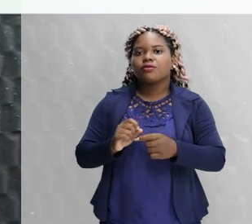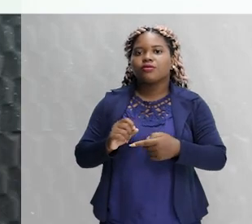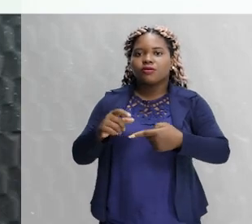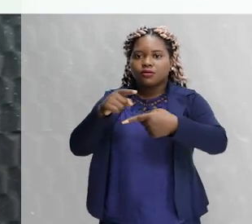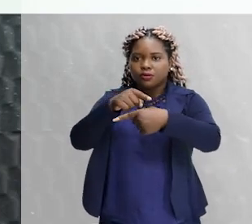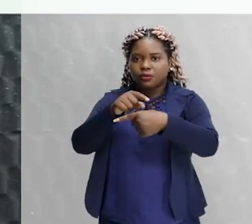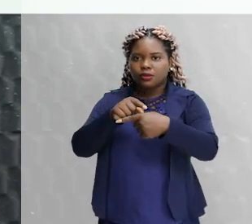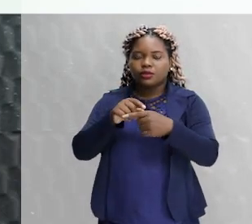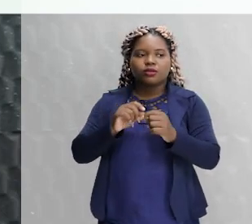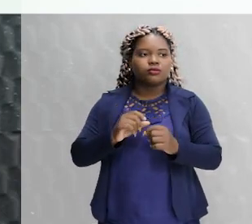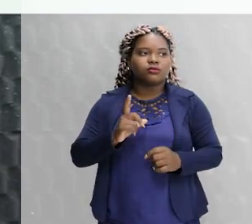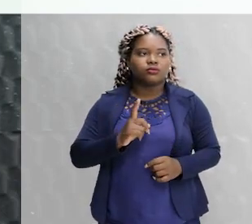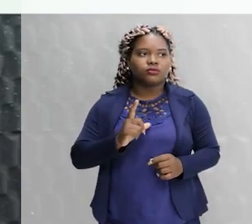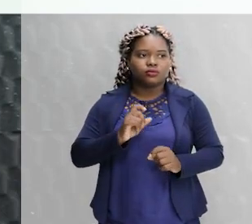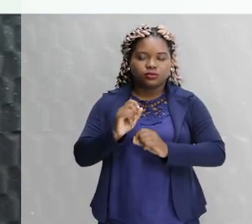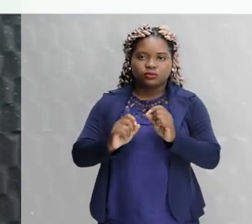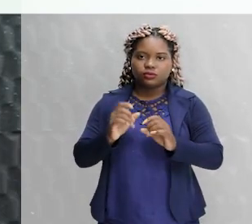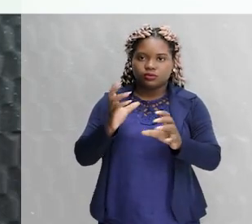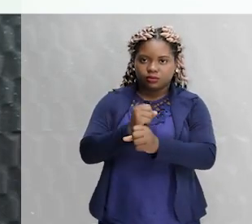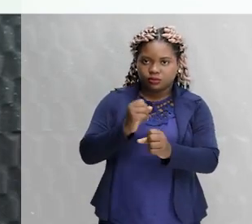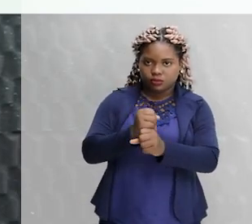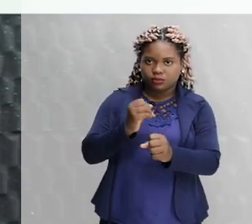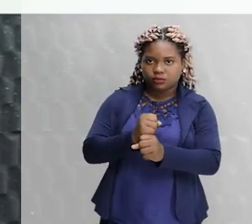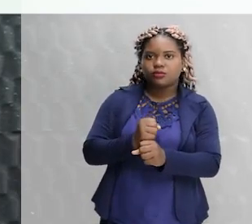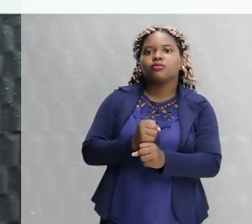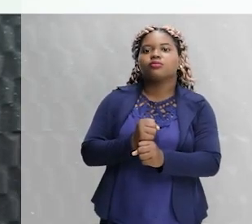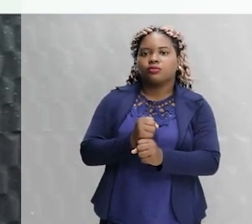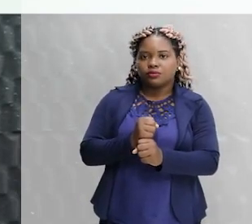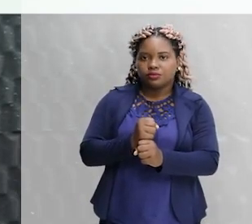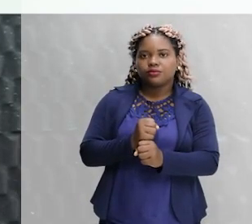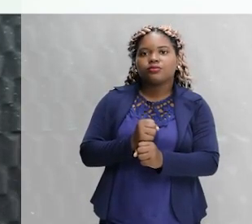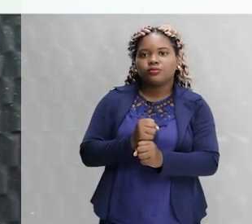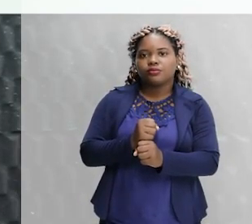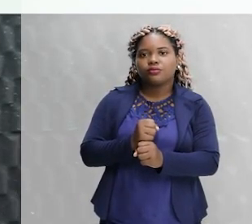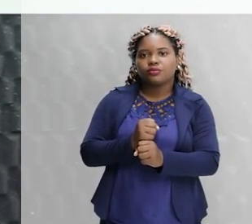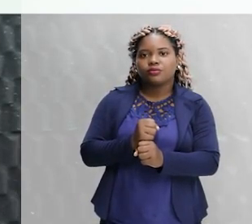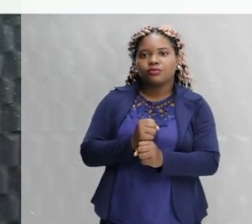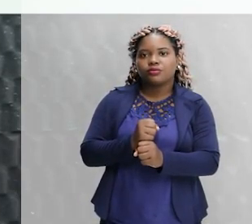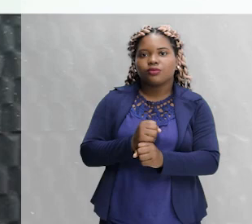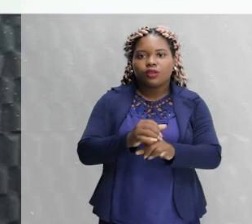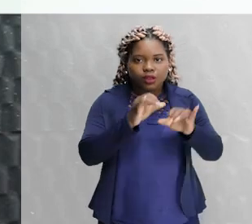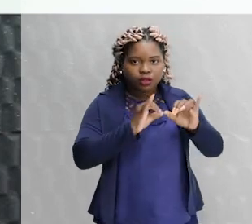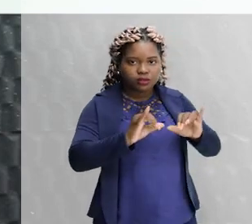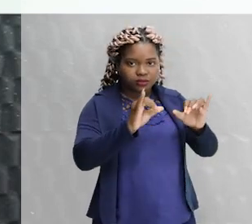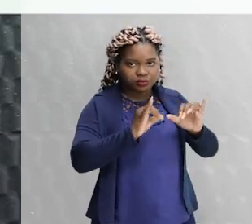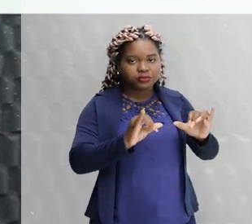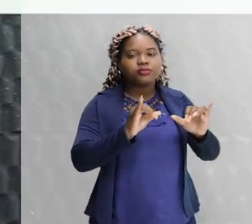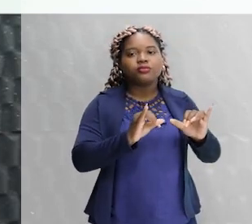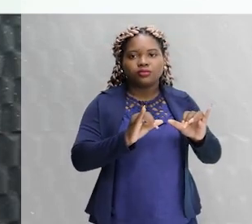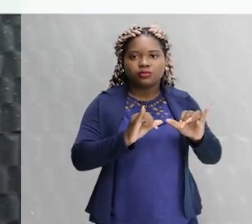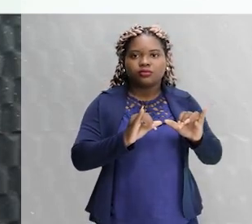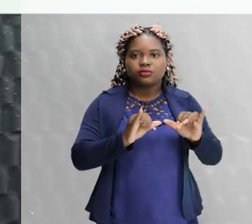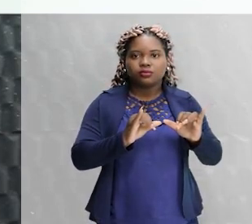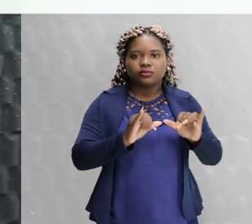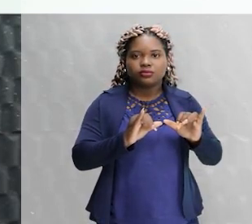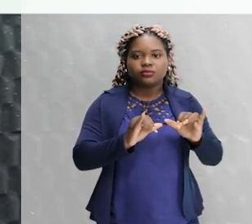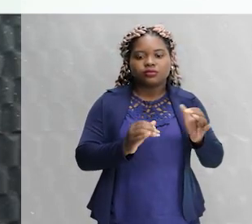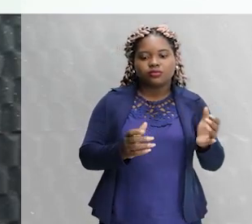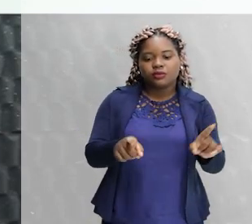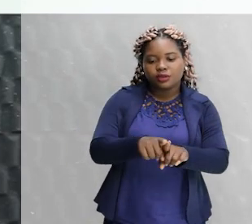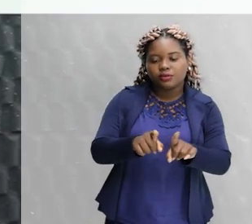fazer o somatório do produto dos dados pelo seu respectivo